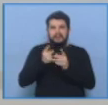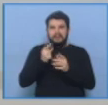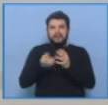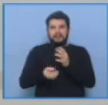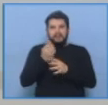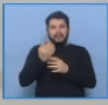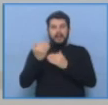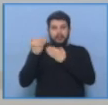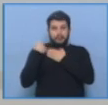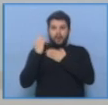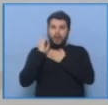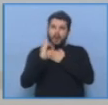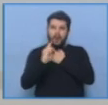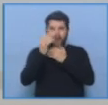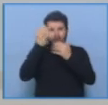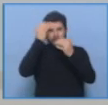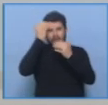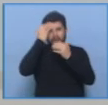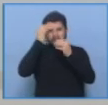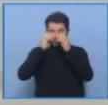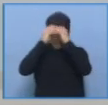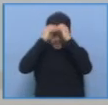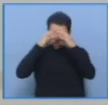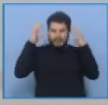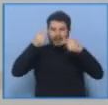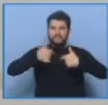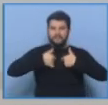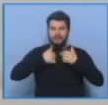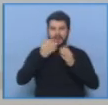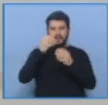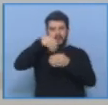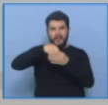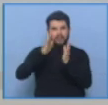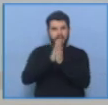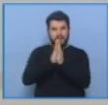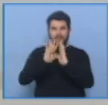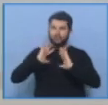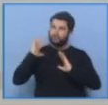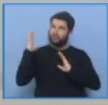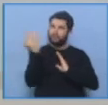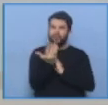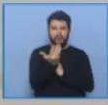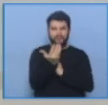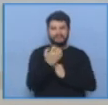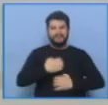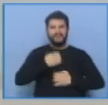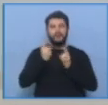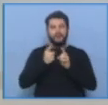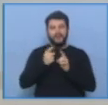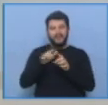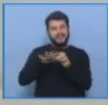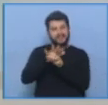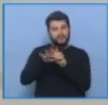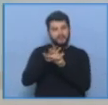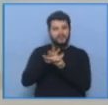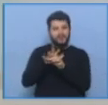essa responsabilidade, essa consciência na própria Igreja, no seu todo, do que é que significa passar por uma situação